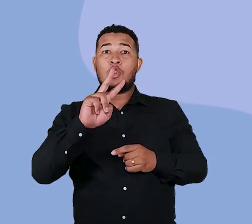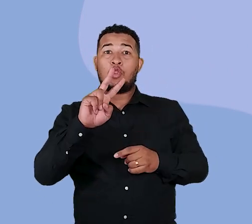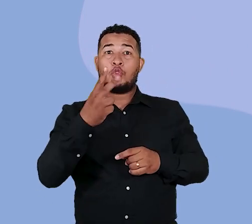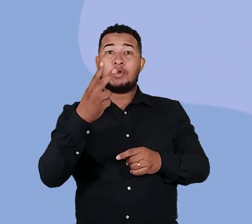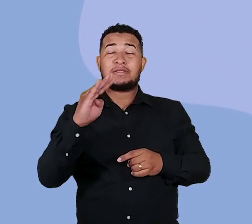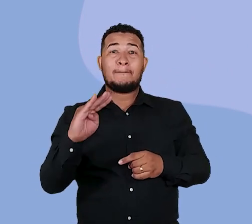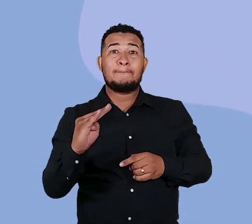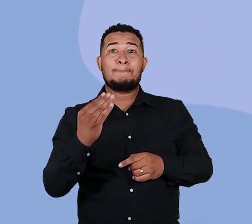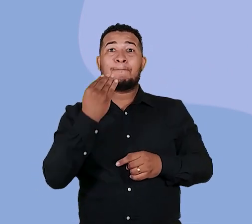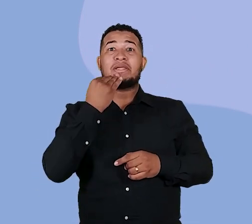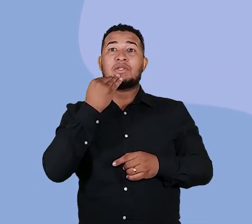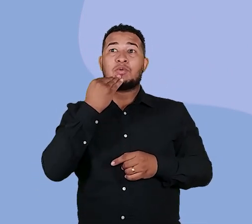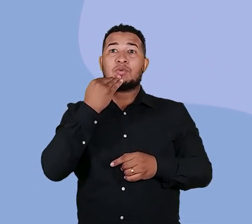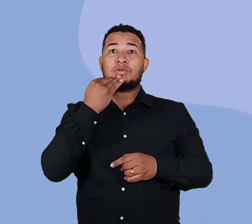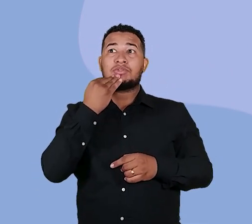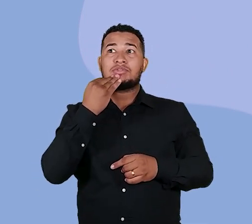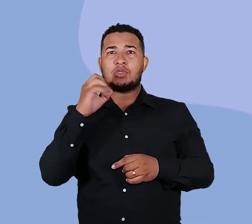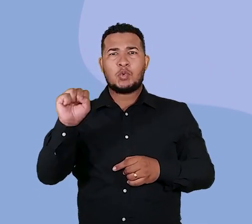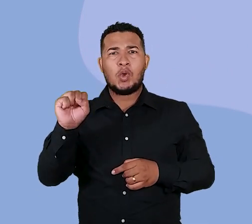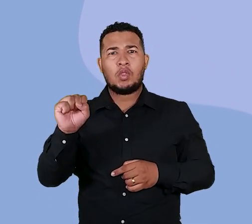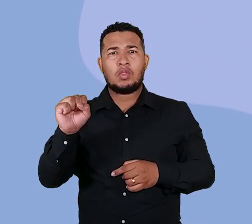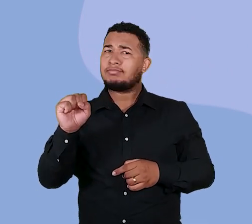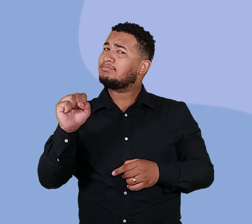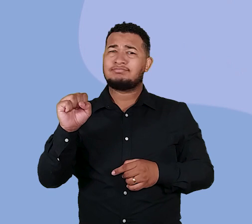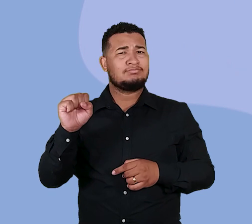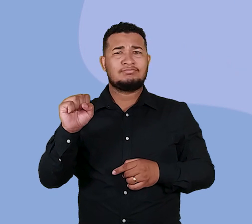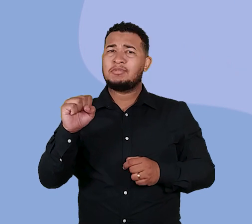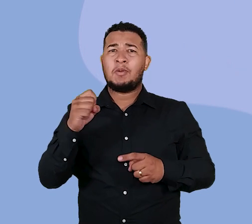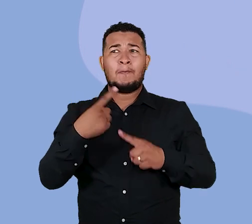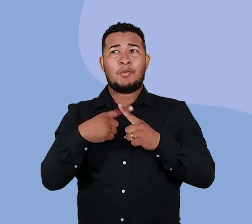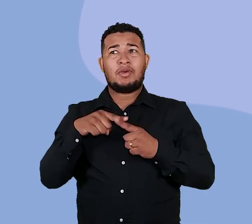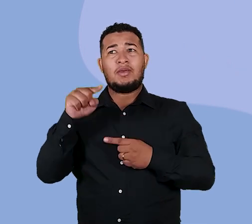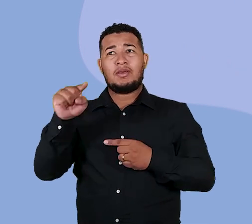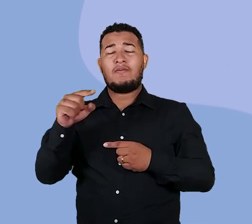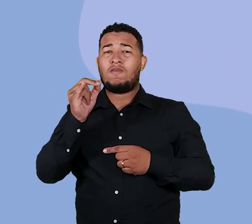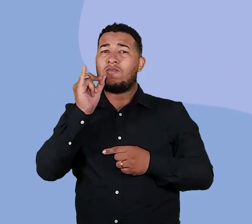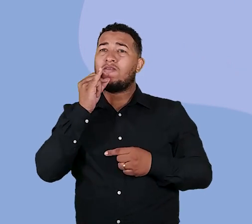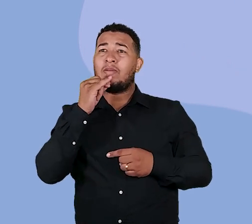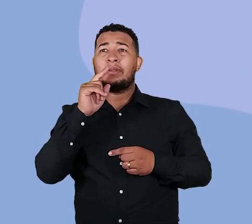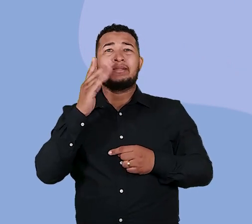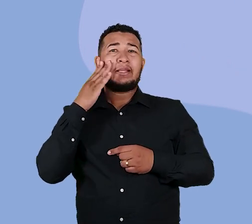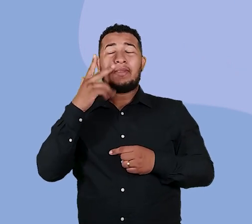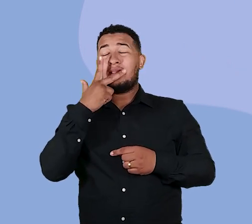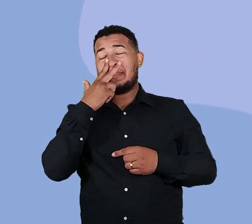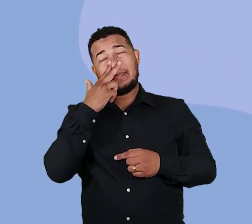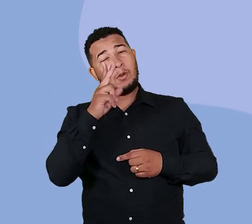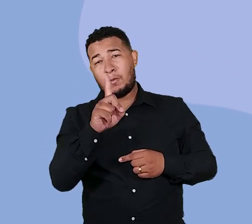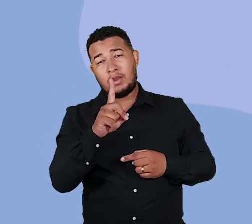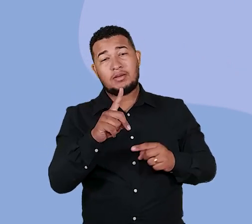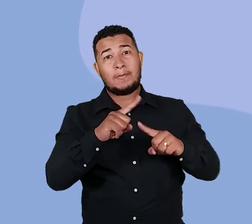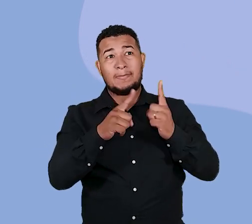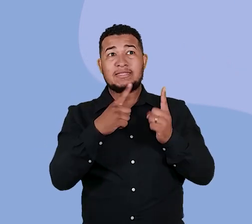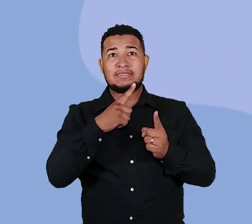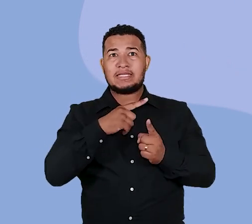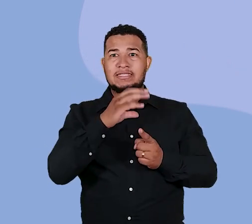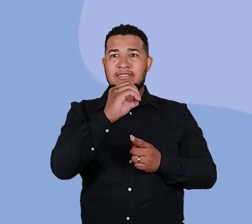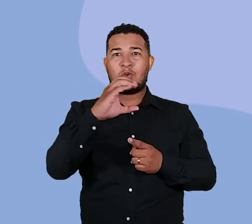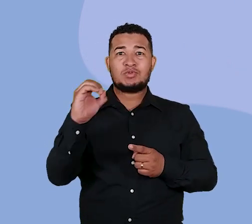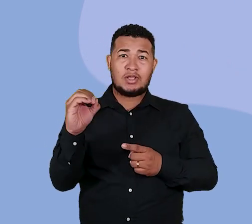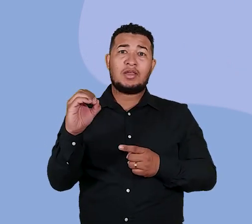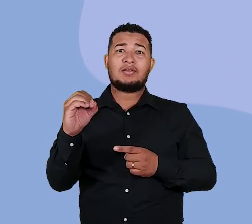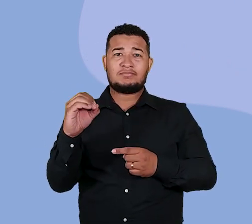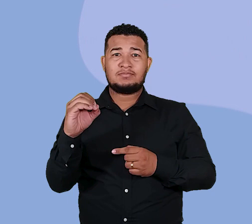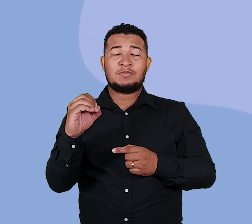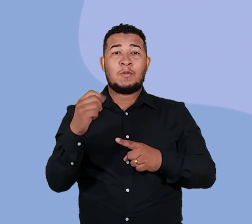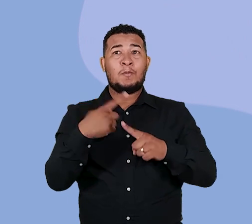2 bilhões e 8. Não. Por quê? Porque aí, embora não esteja aparecendo, tem 2